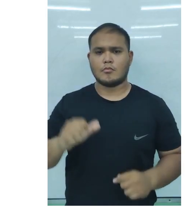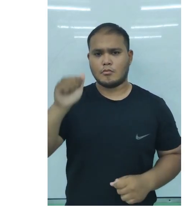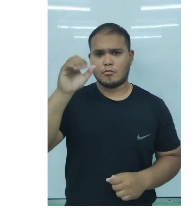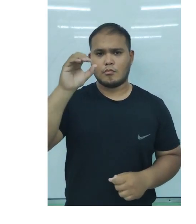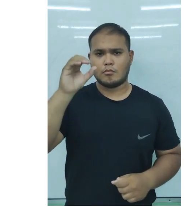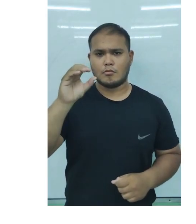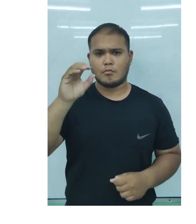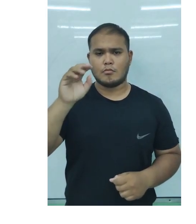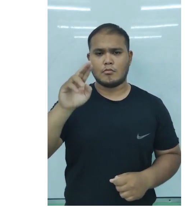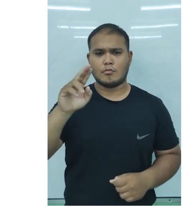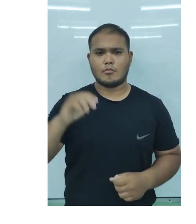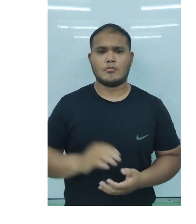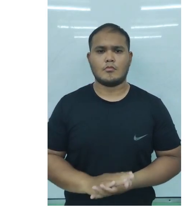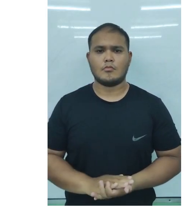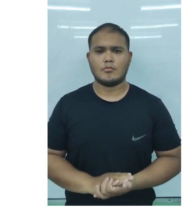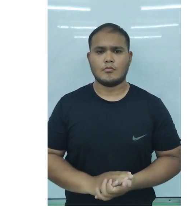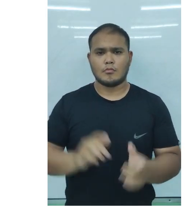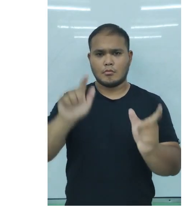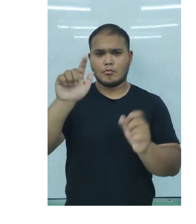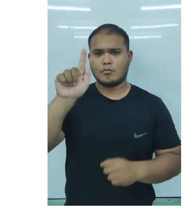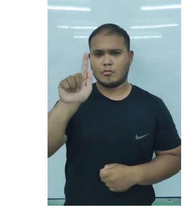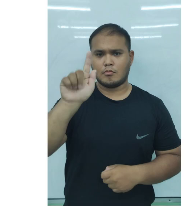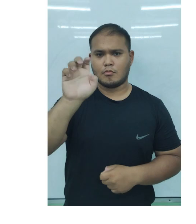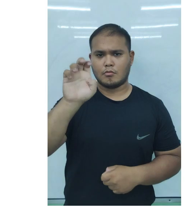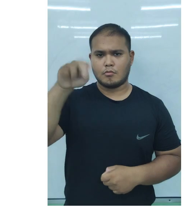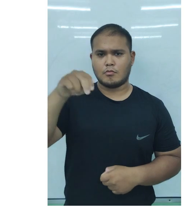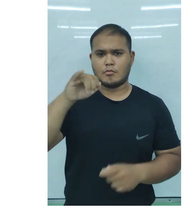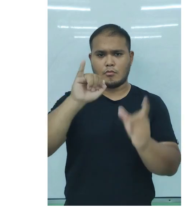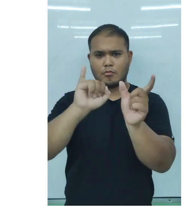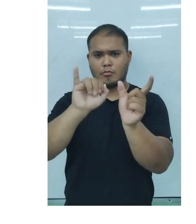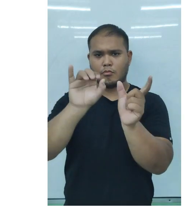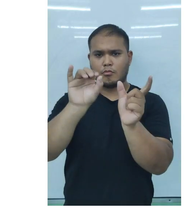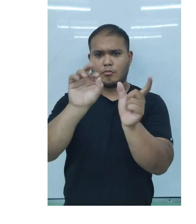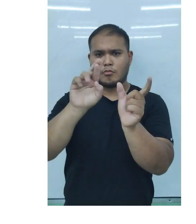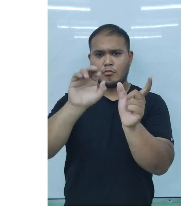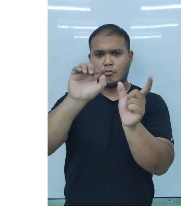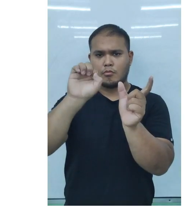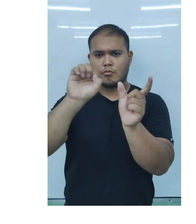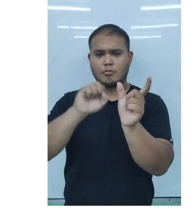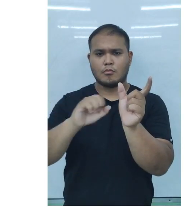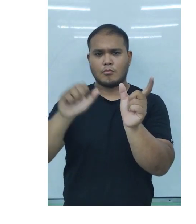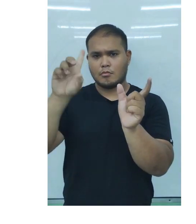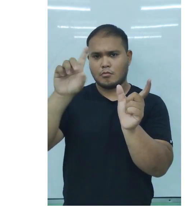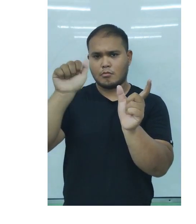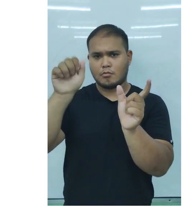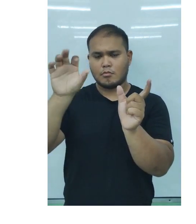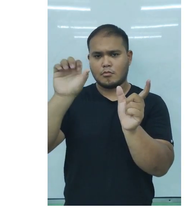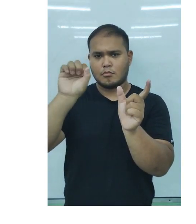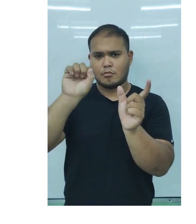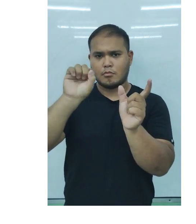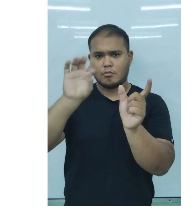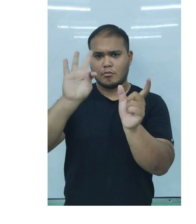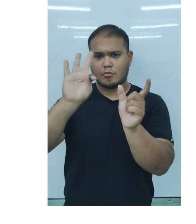Genitivo, clariores. Dativo, clariore. Ablativo, clariore.